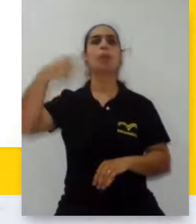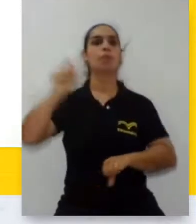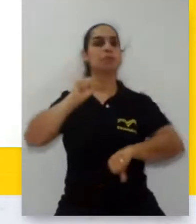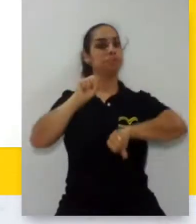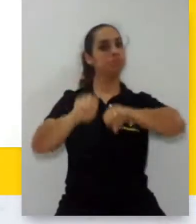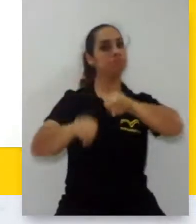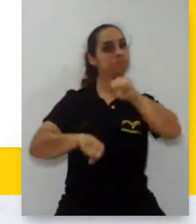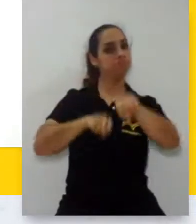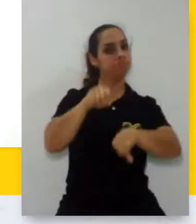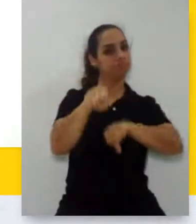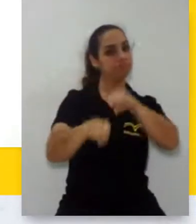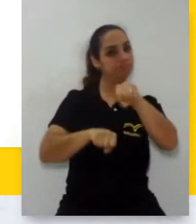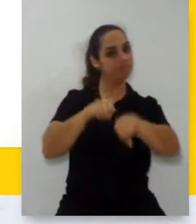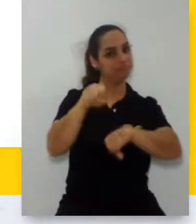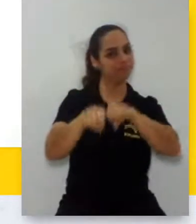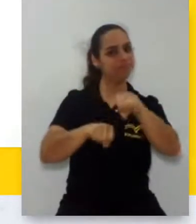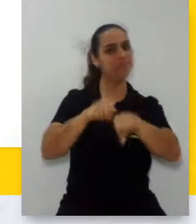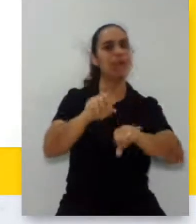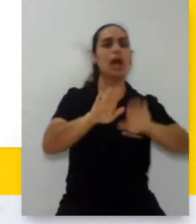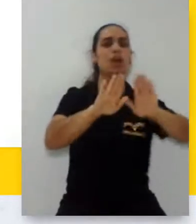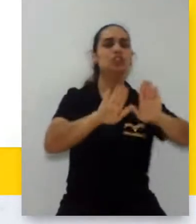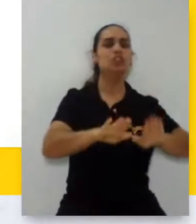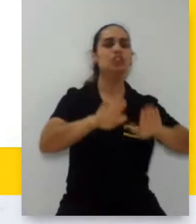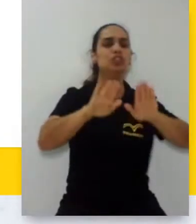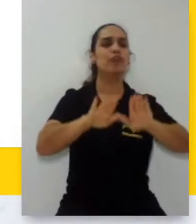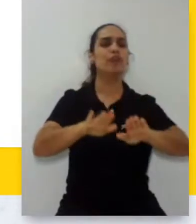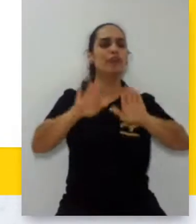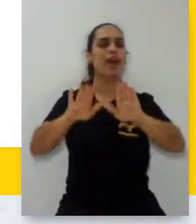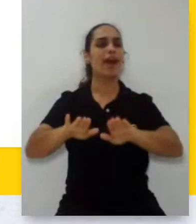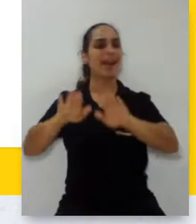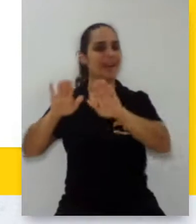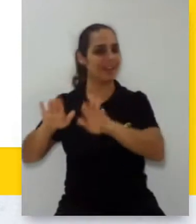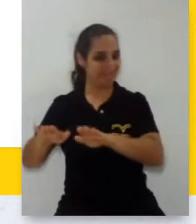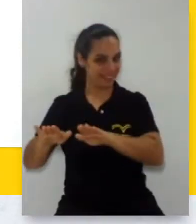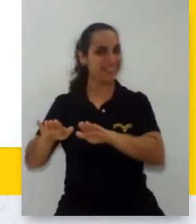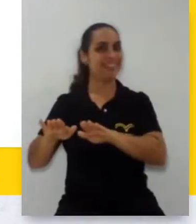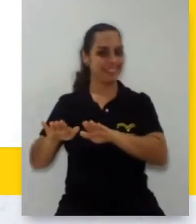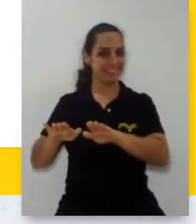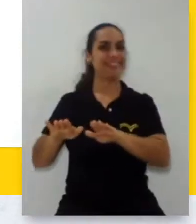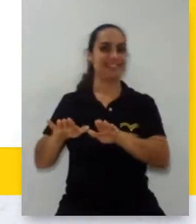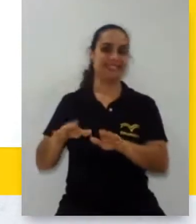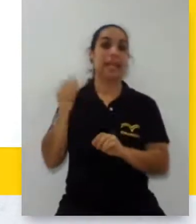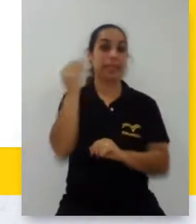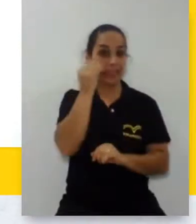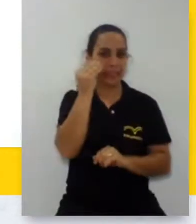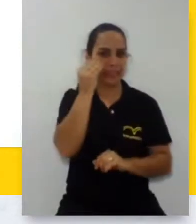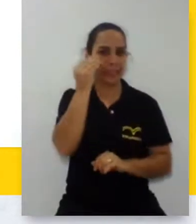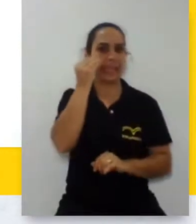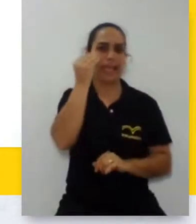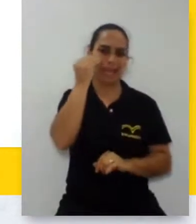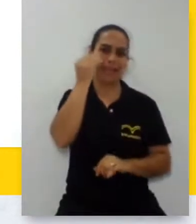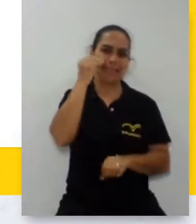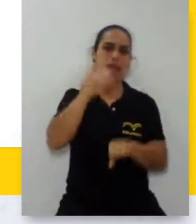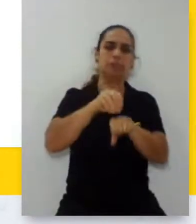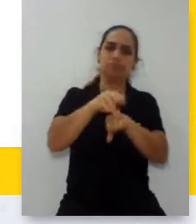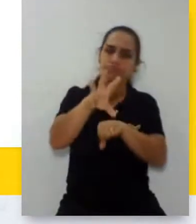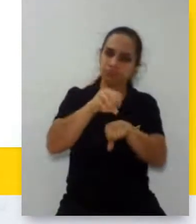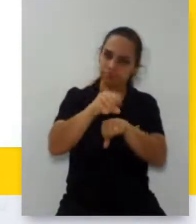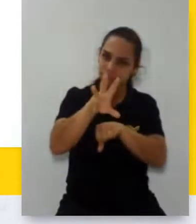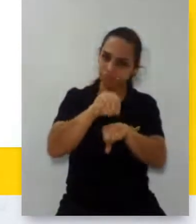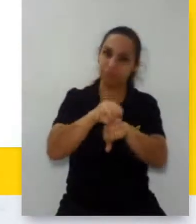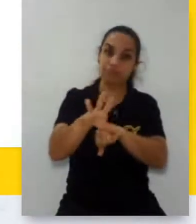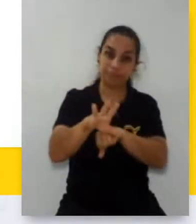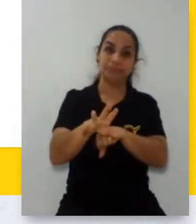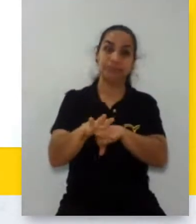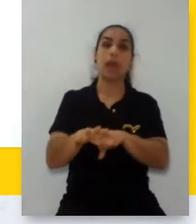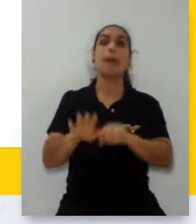vai devagar e aumente devagar. Tente fazer as recomendações das agências de saúde, mas se você tentar mudar tudo da noite para o dia, muitas